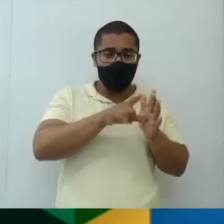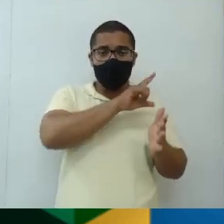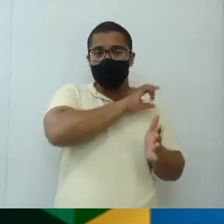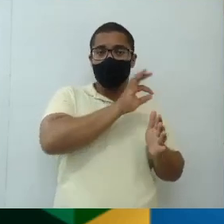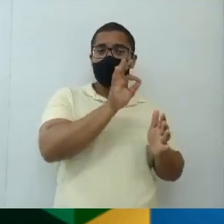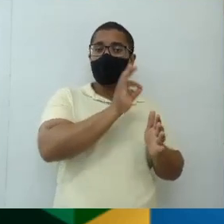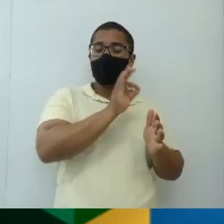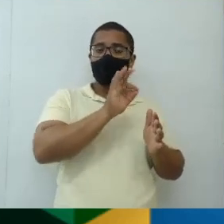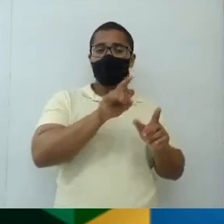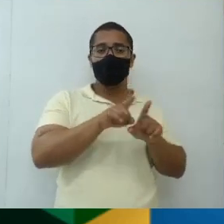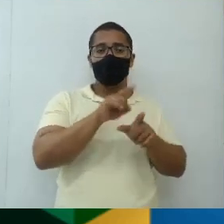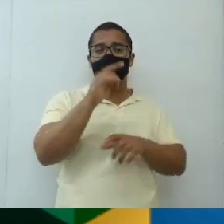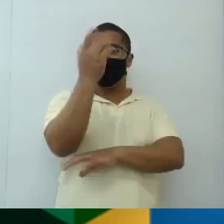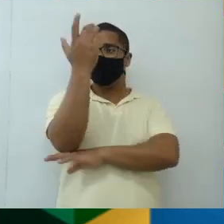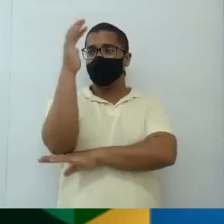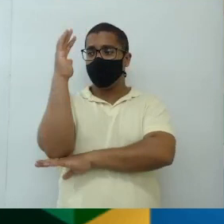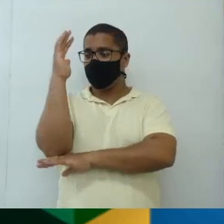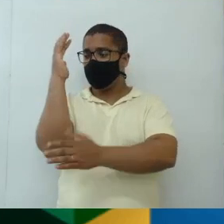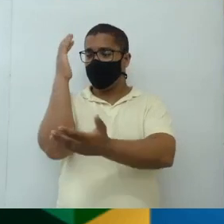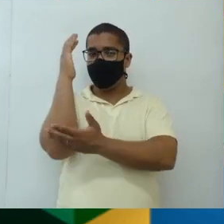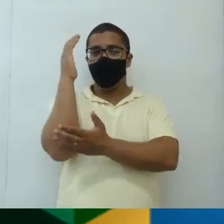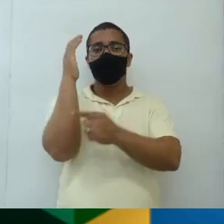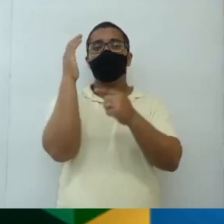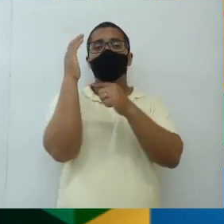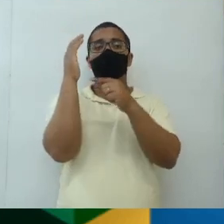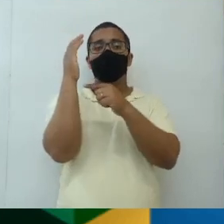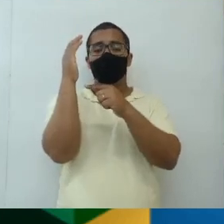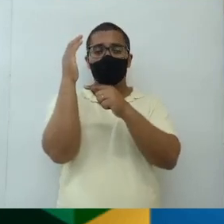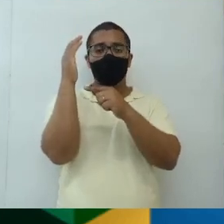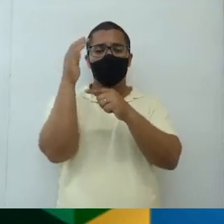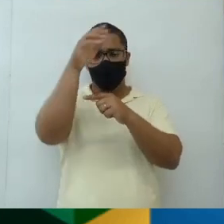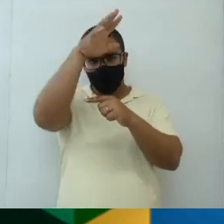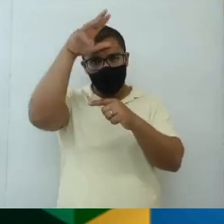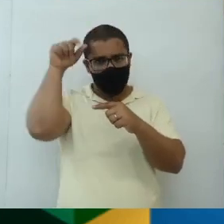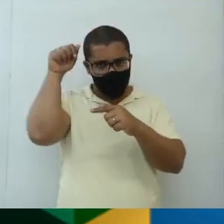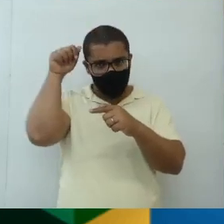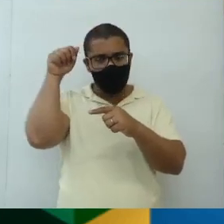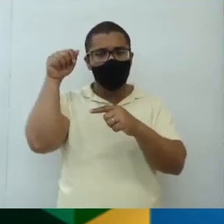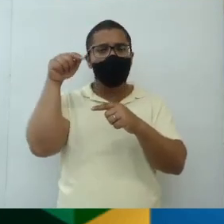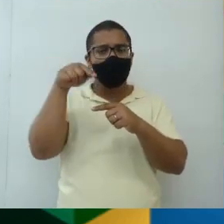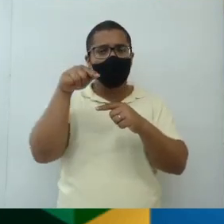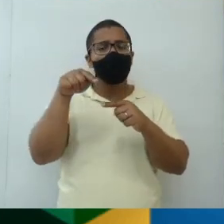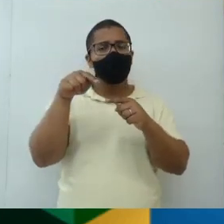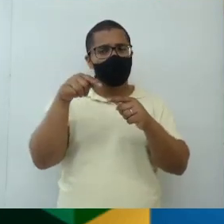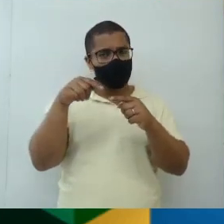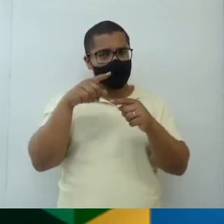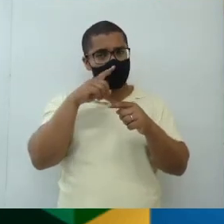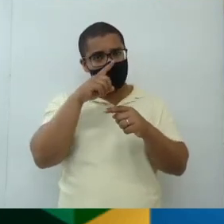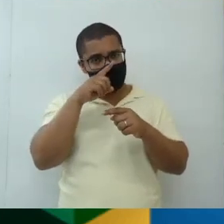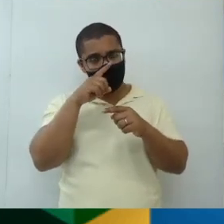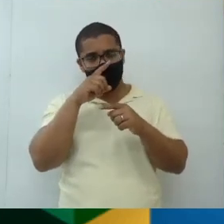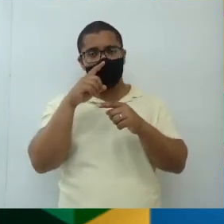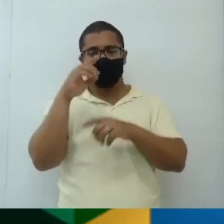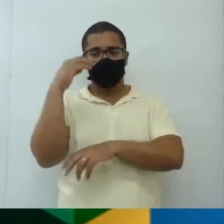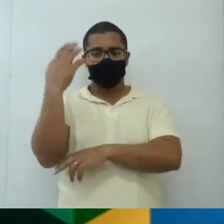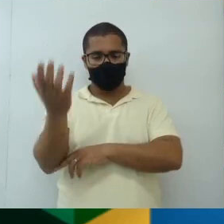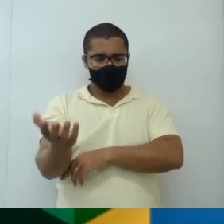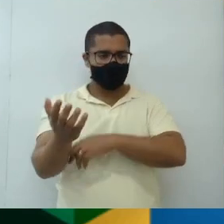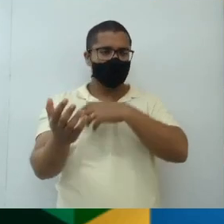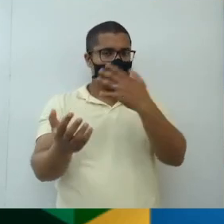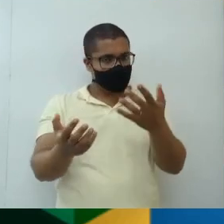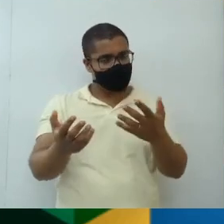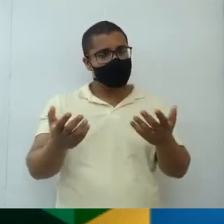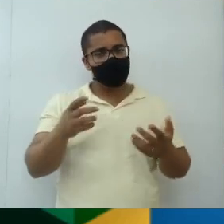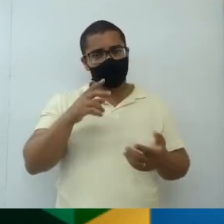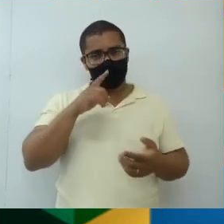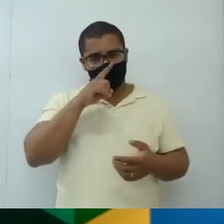floresta amazônica responsável pela formação das chuvas no sudeste continua ameaçada né a